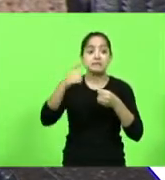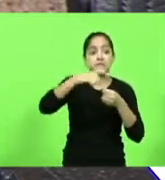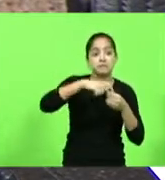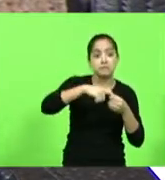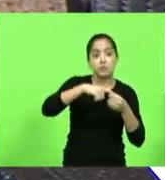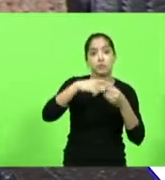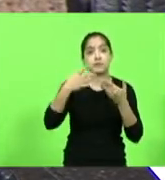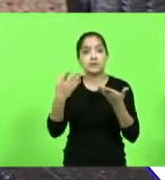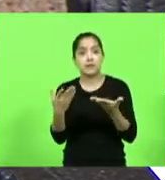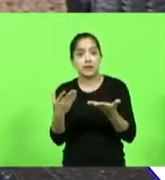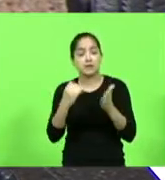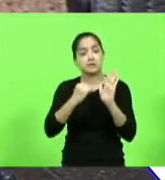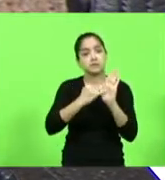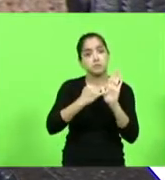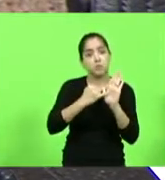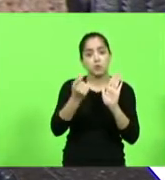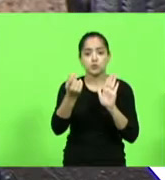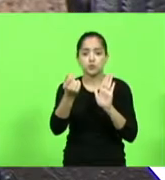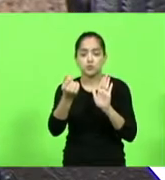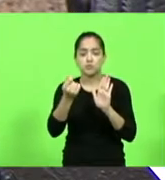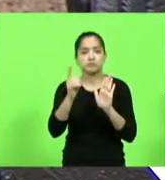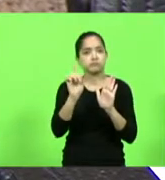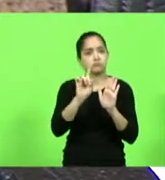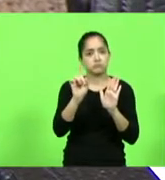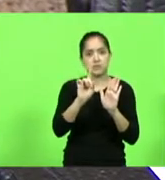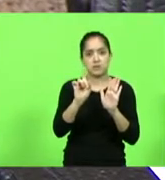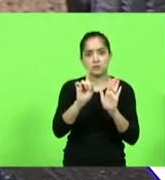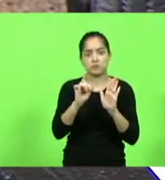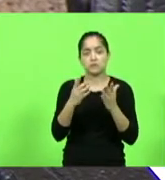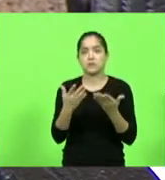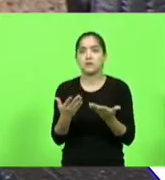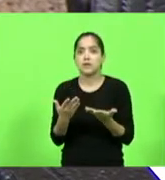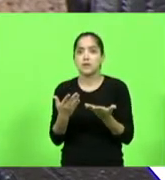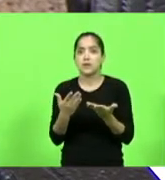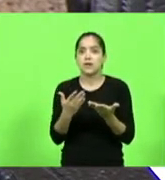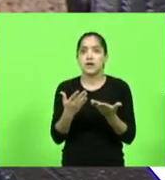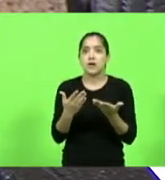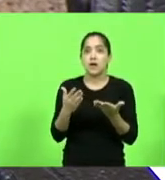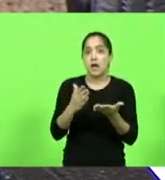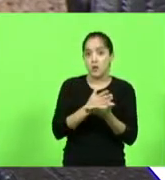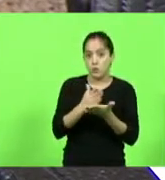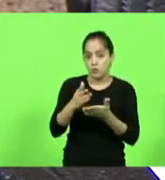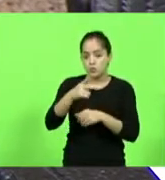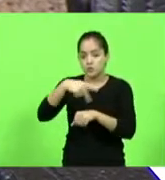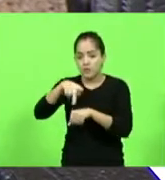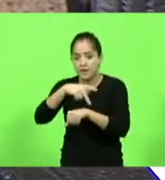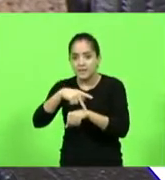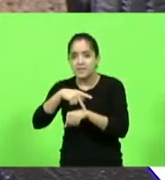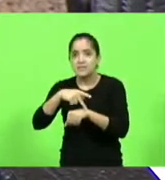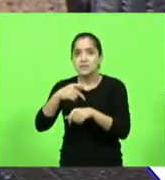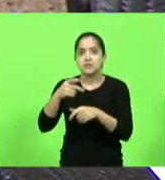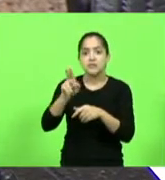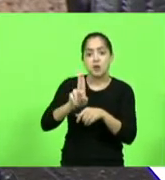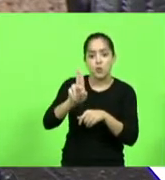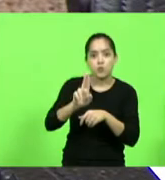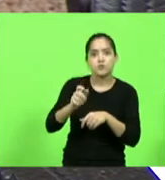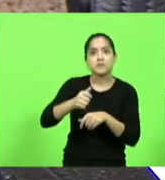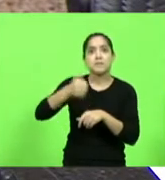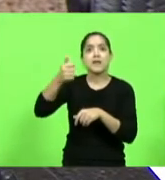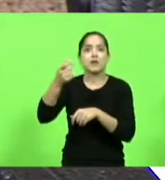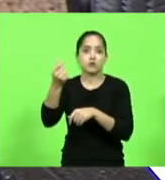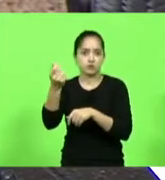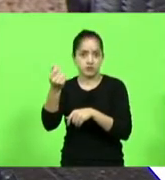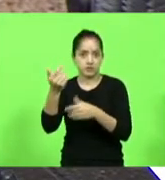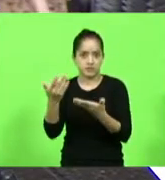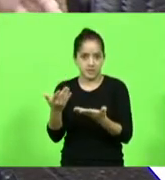os impostos. Não, não é isso que eu estou falando, porque não é que alguns países usam melhor os impostos que a gente. Não é isso, é que